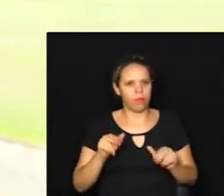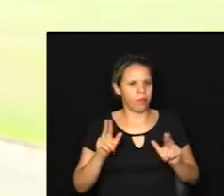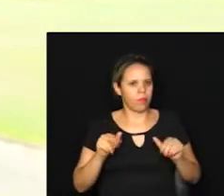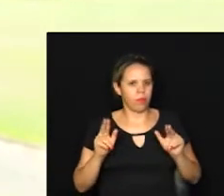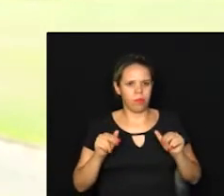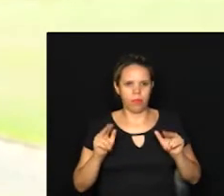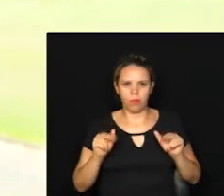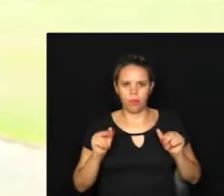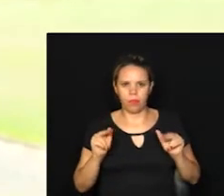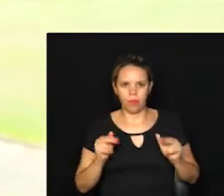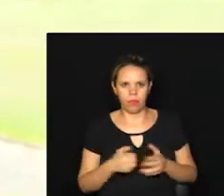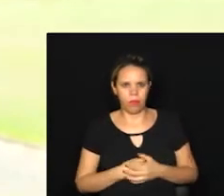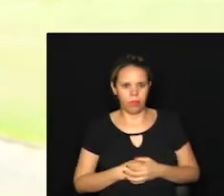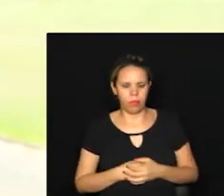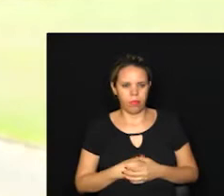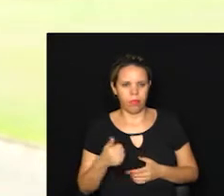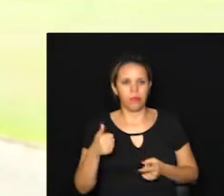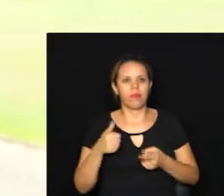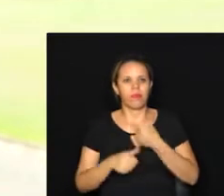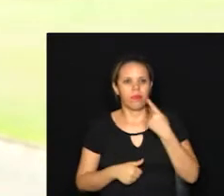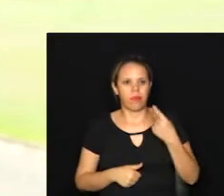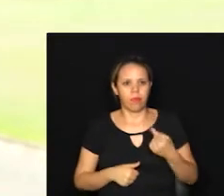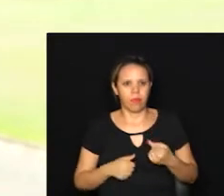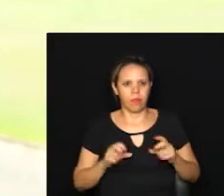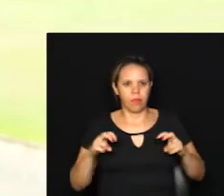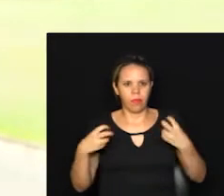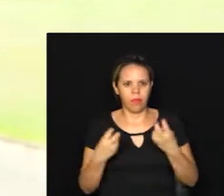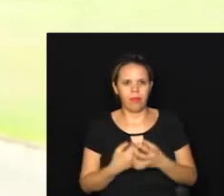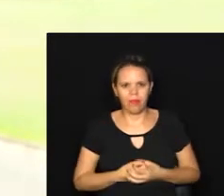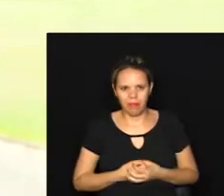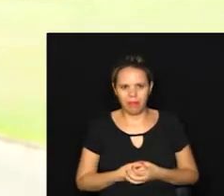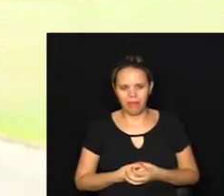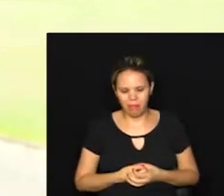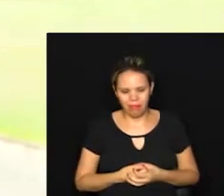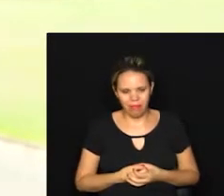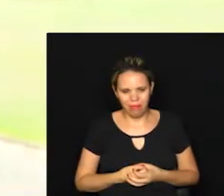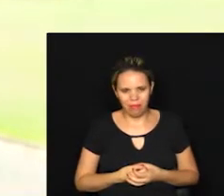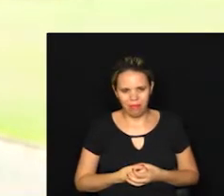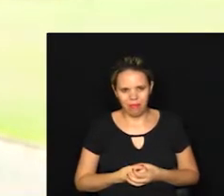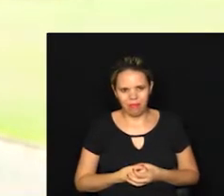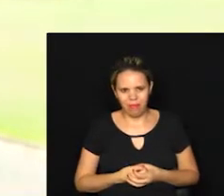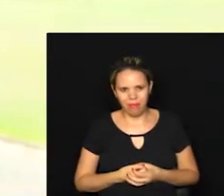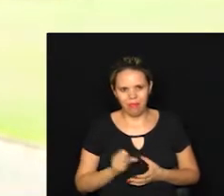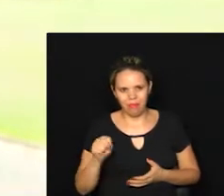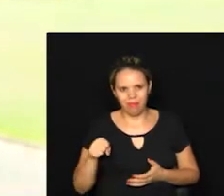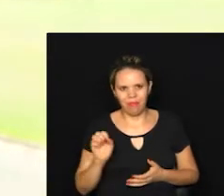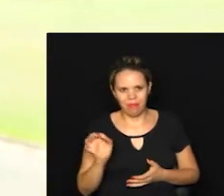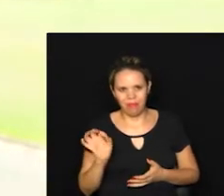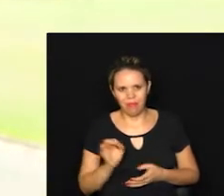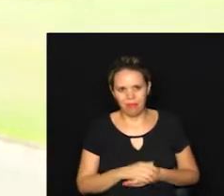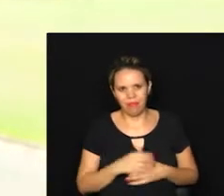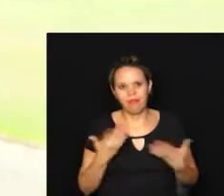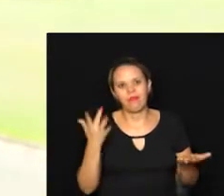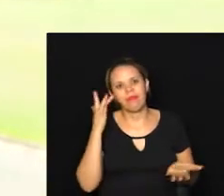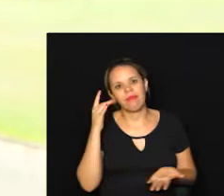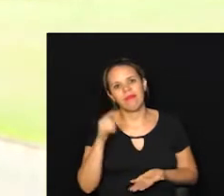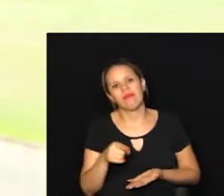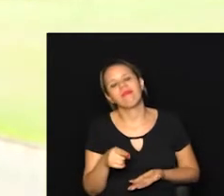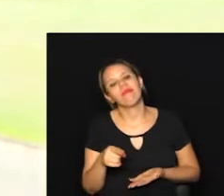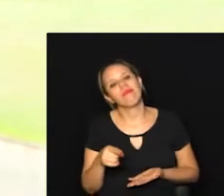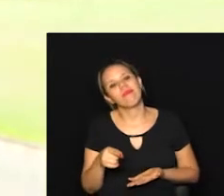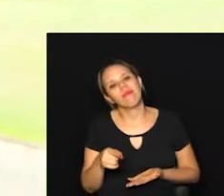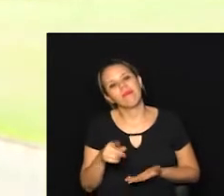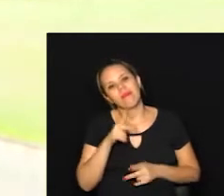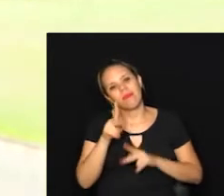nunca. É a primeira vez, então, no estádio Moisés Lucarelli, e foi a primeira vez no Brinco de Ouro. Sim, exatamente. E o que você acha desse lance